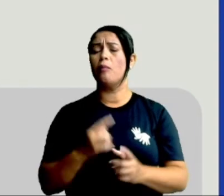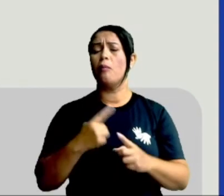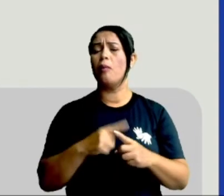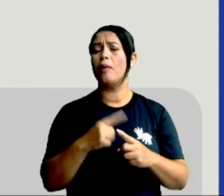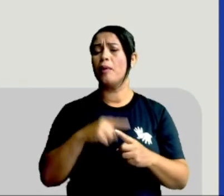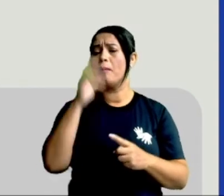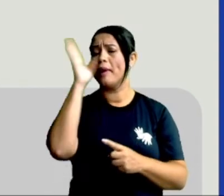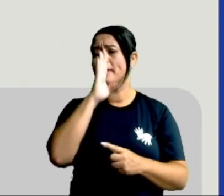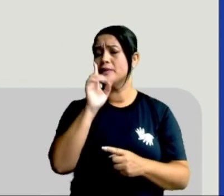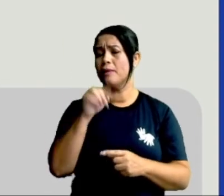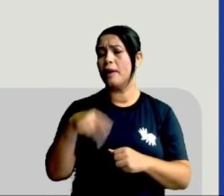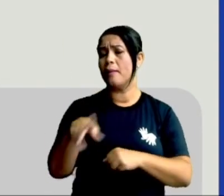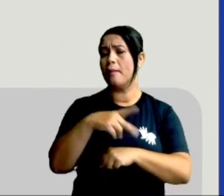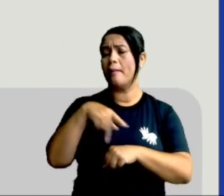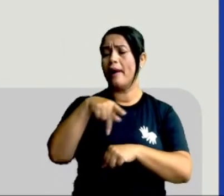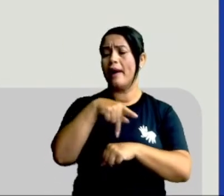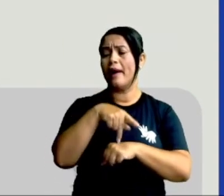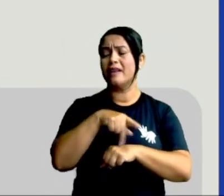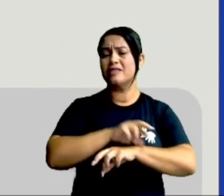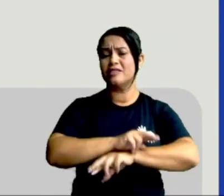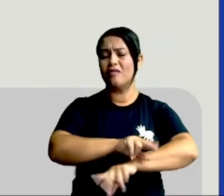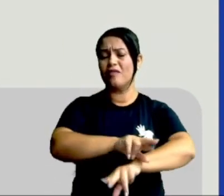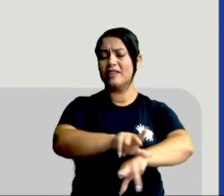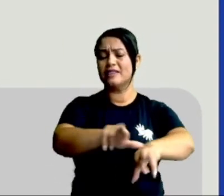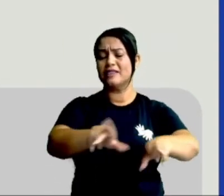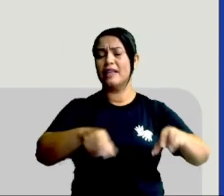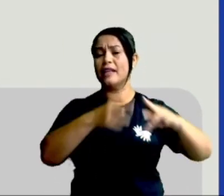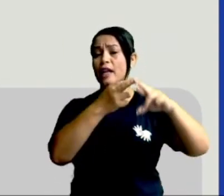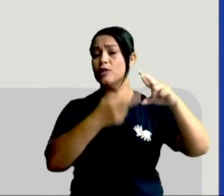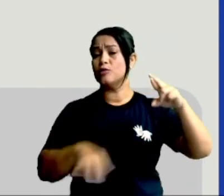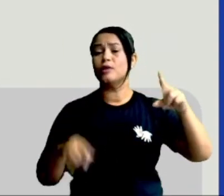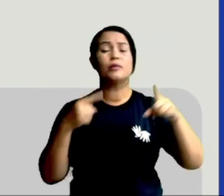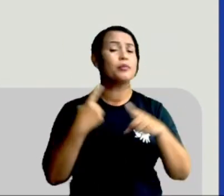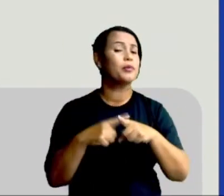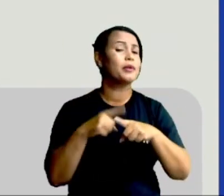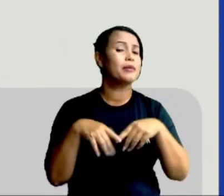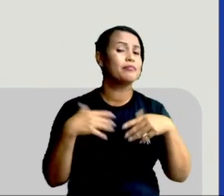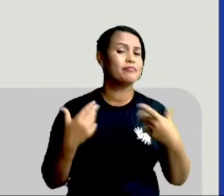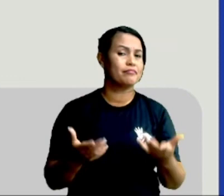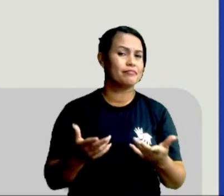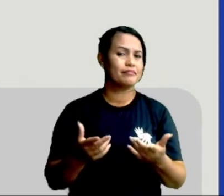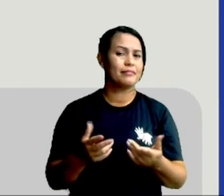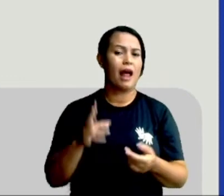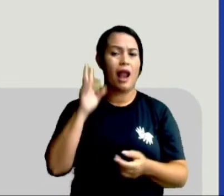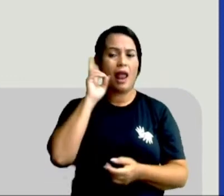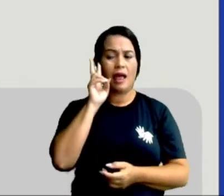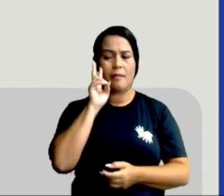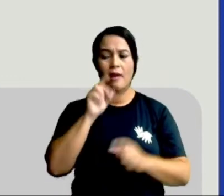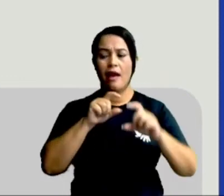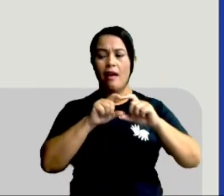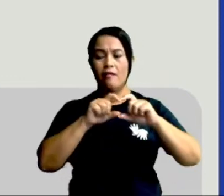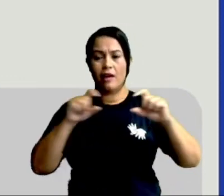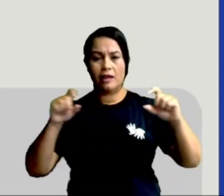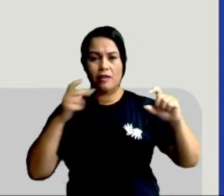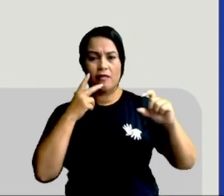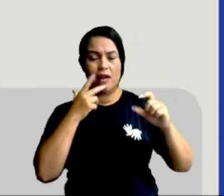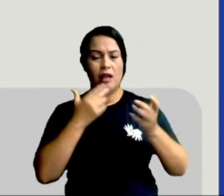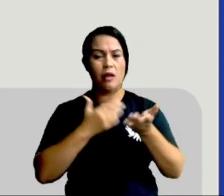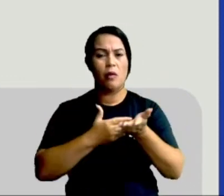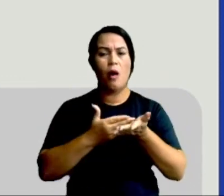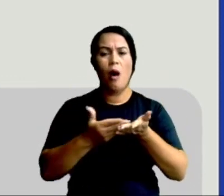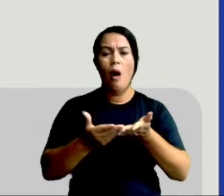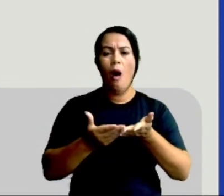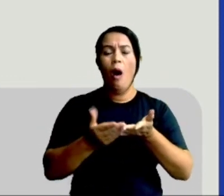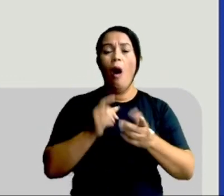Por que o Brasil é um país de grande diversidade religiosa? Por que será? Aí vem aquela frase que eu falei no início,